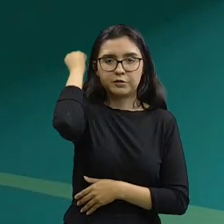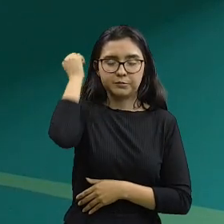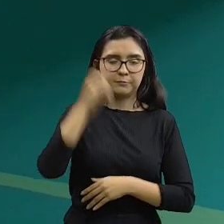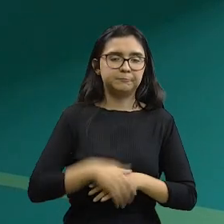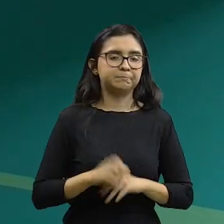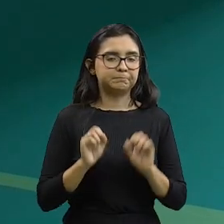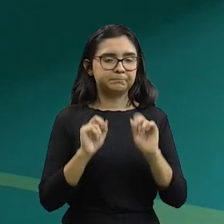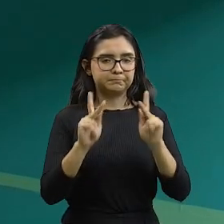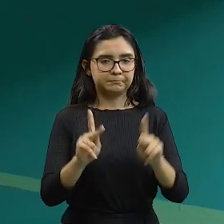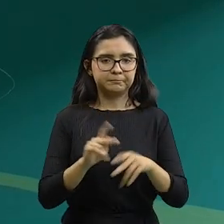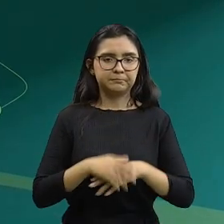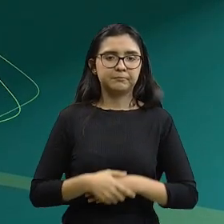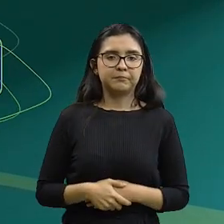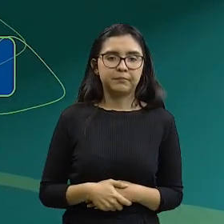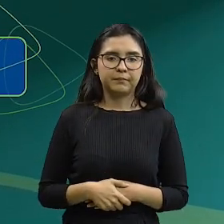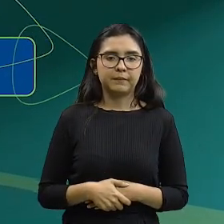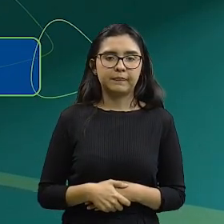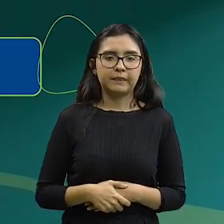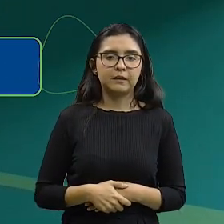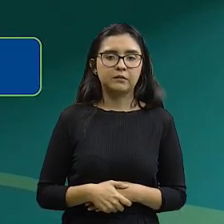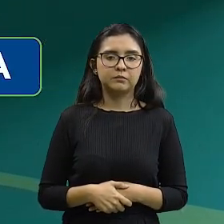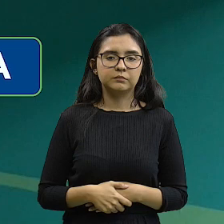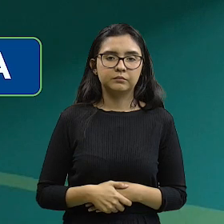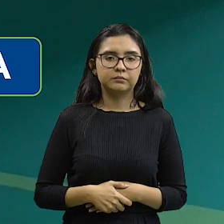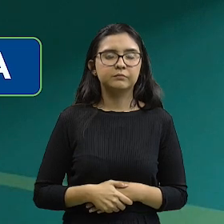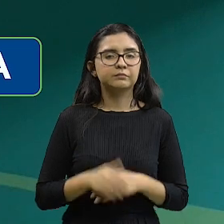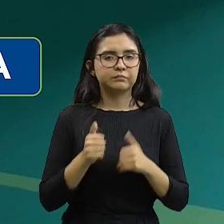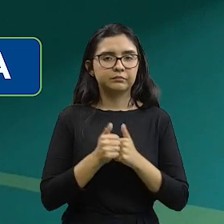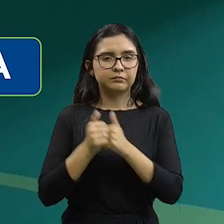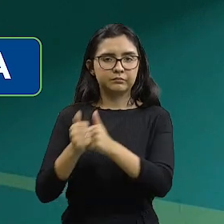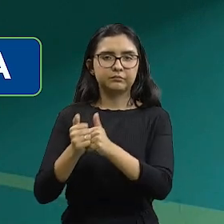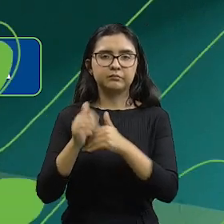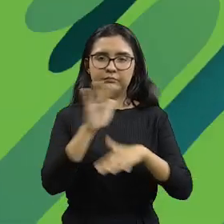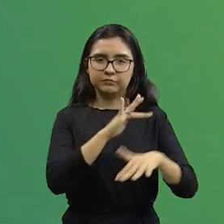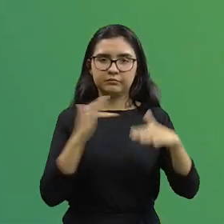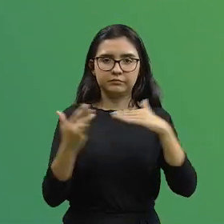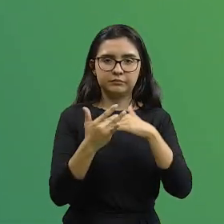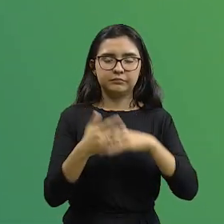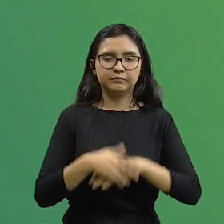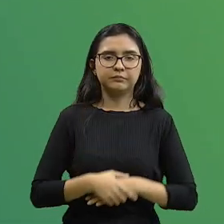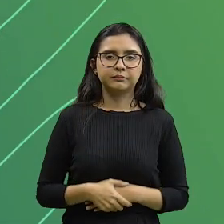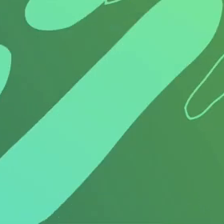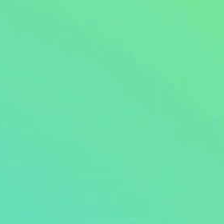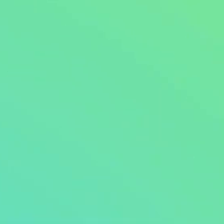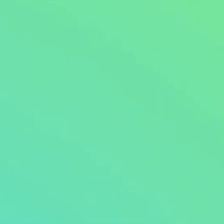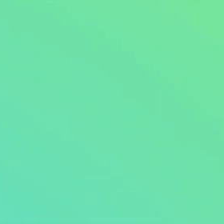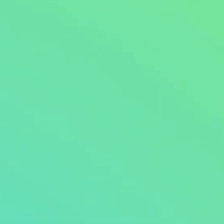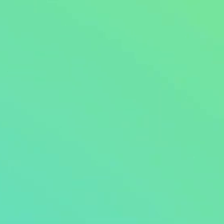Beleza? Tudo bem? Acompanhe nossas aulas na nossa rede social.